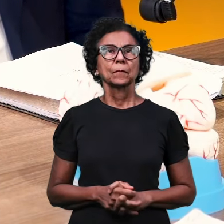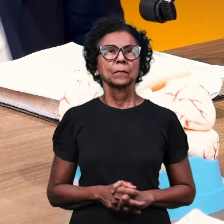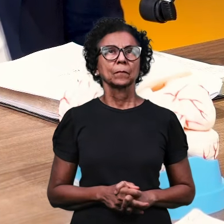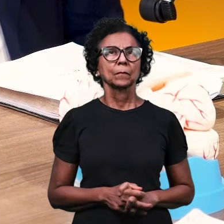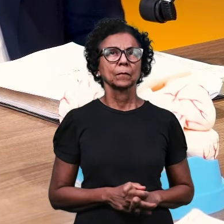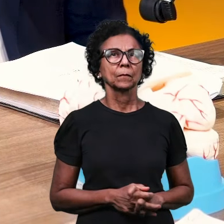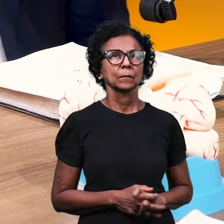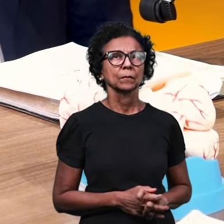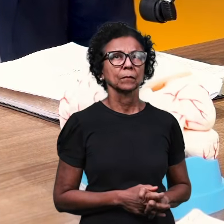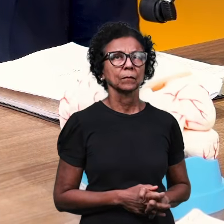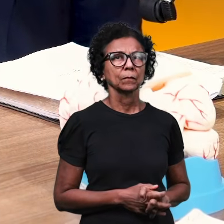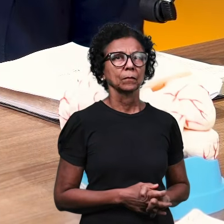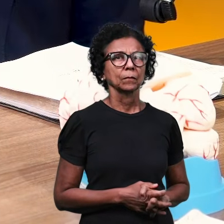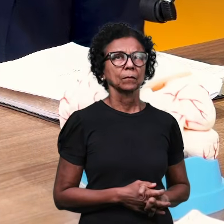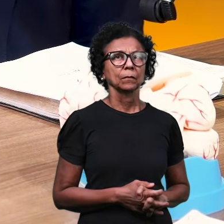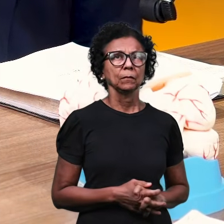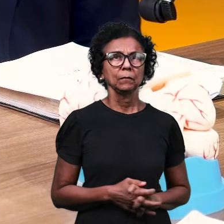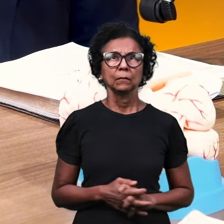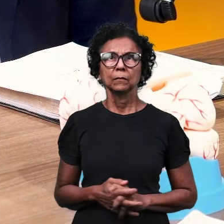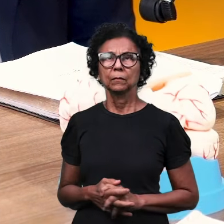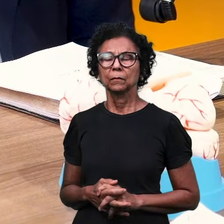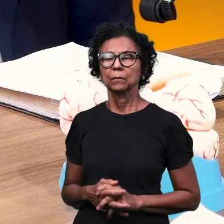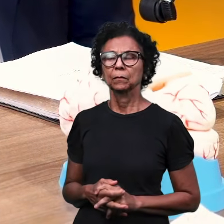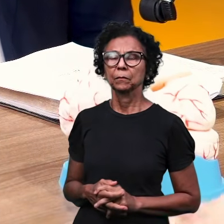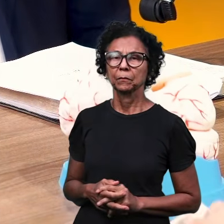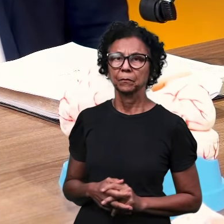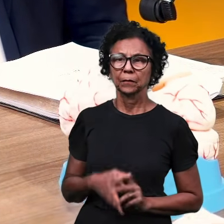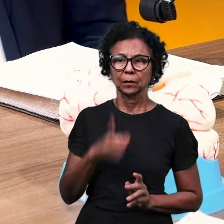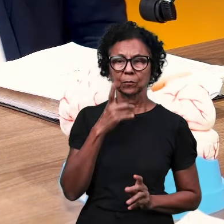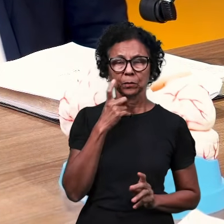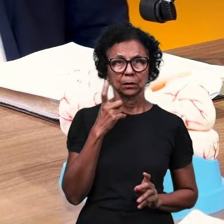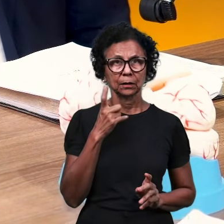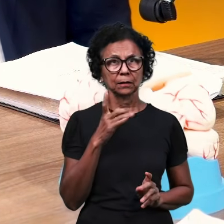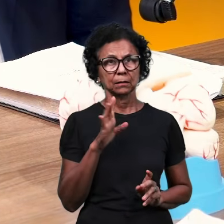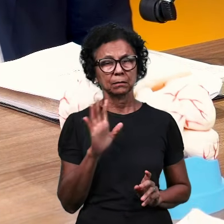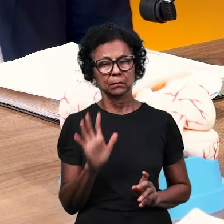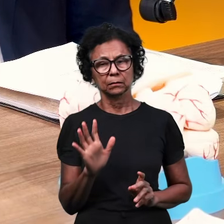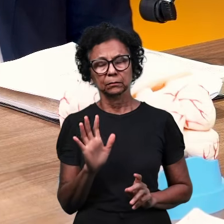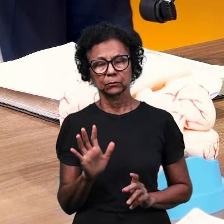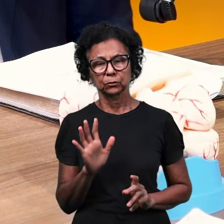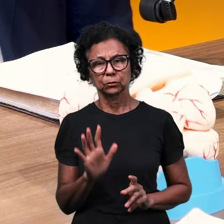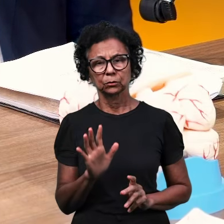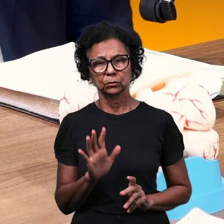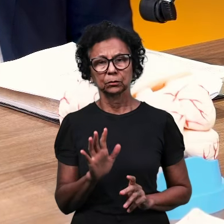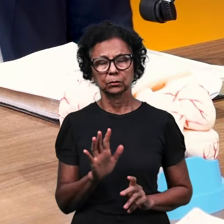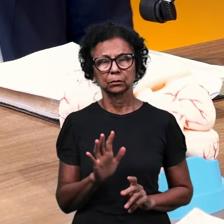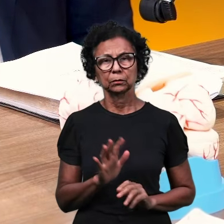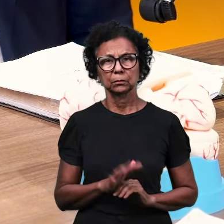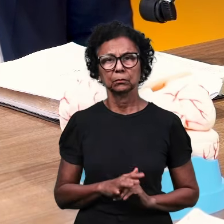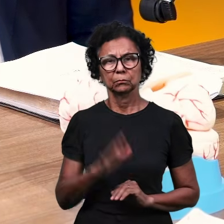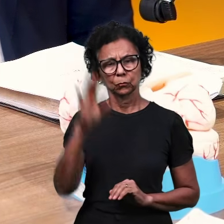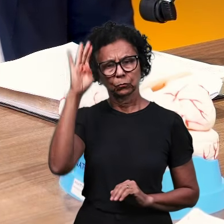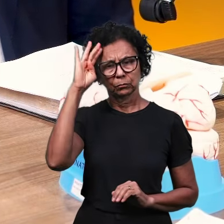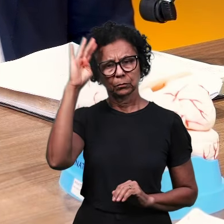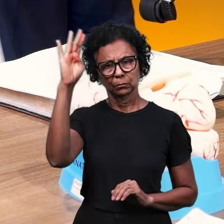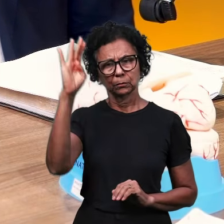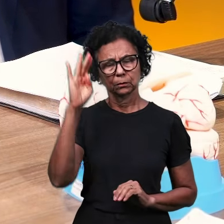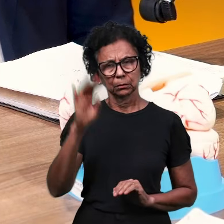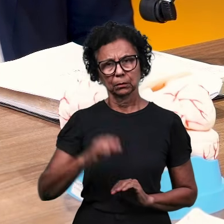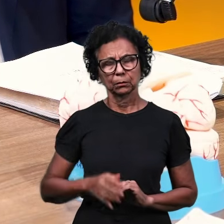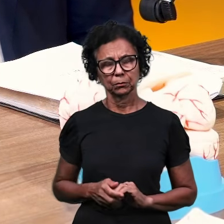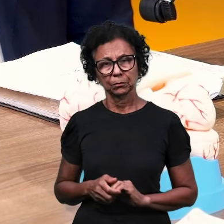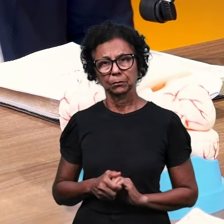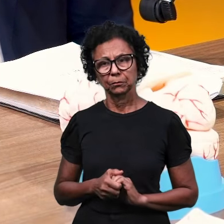interessante, dentro desse aspecto, né, dessa escolha, e o pastor Orlando coloca ali um ponto que é